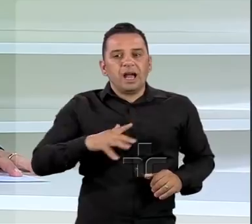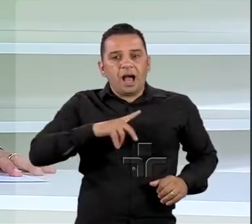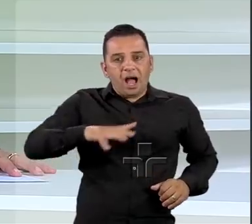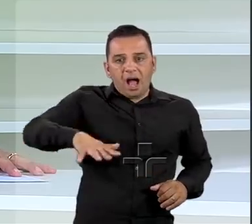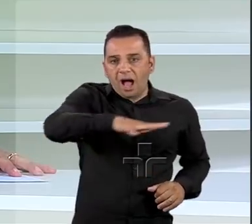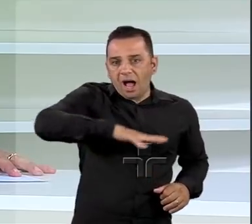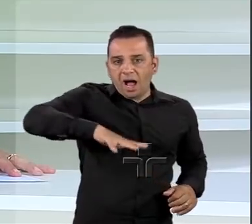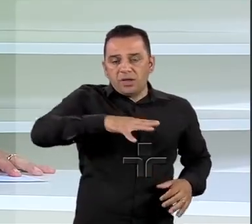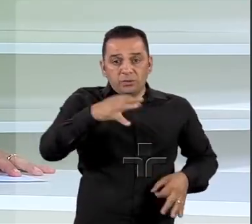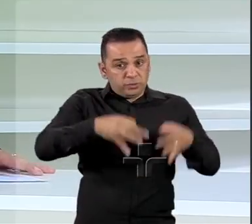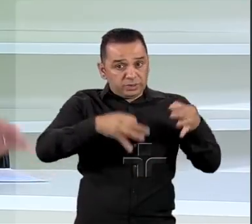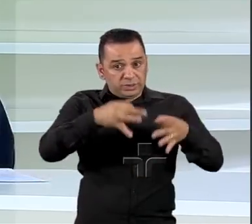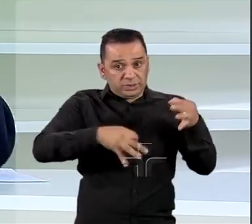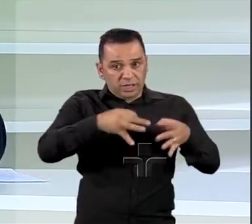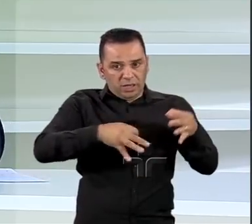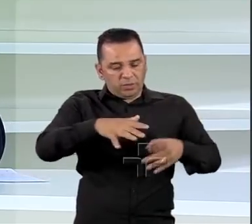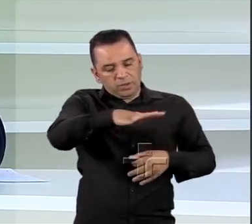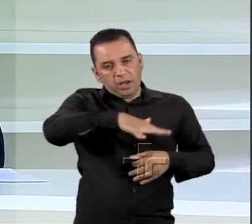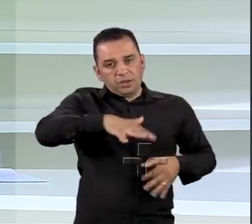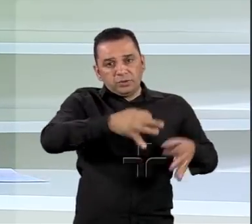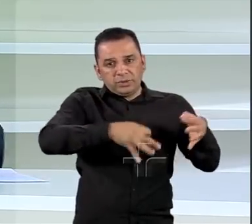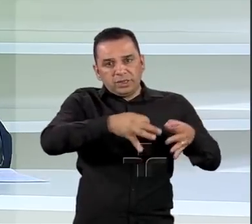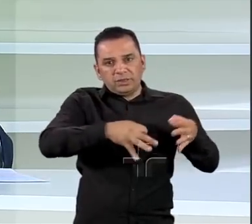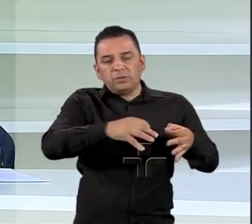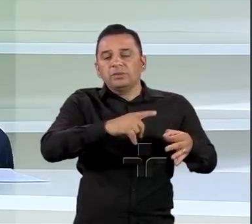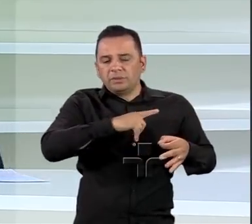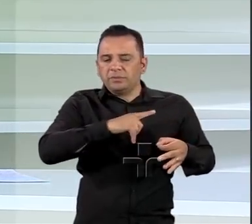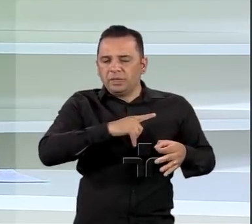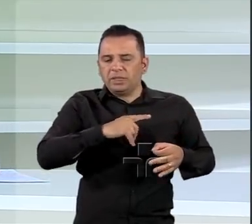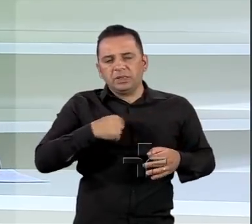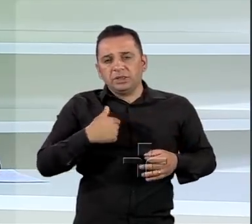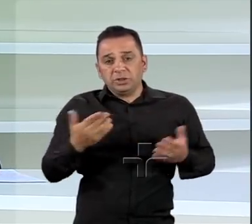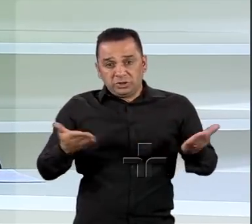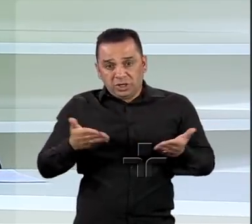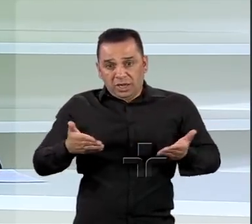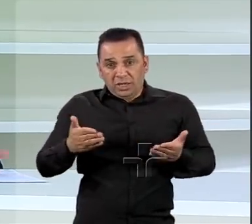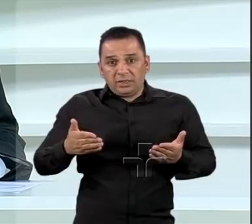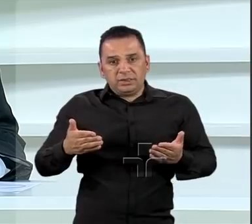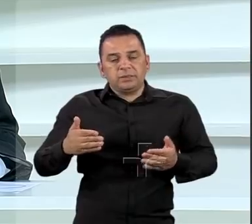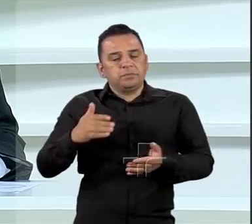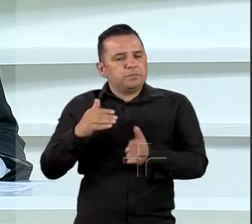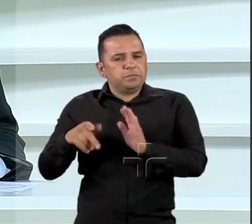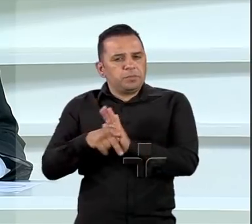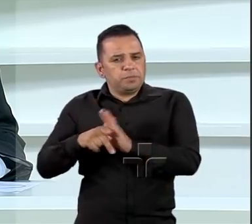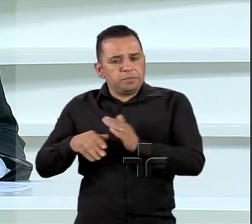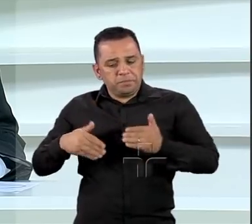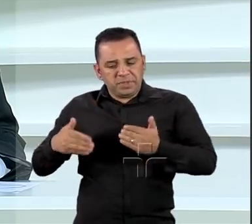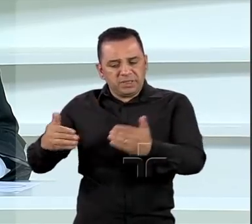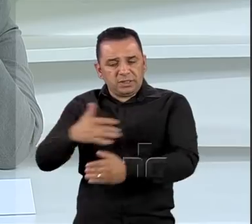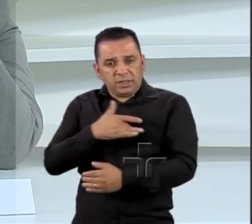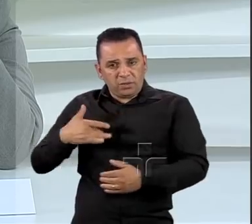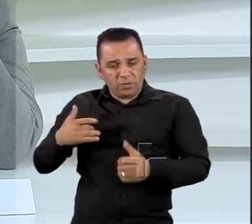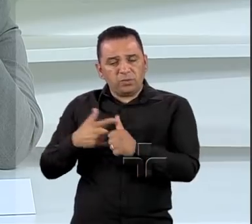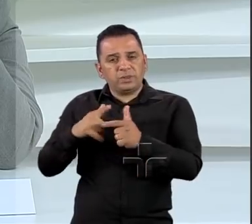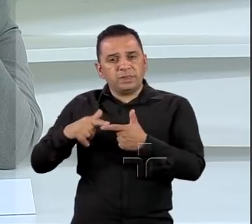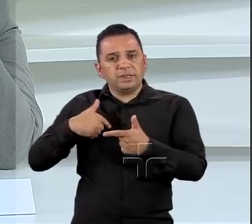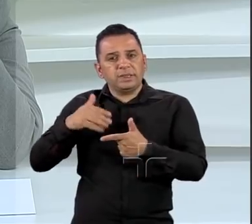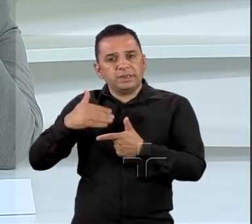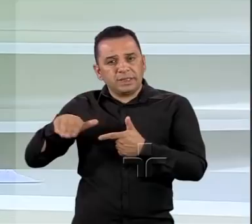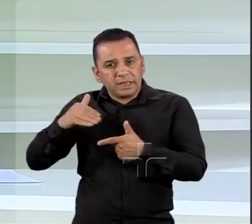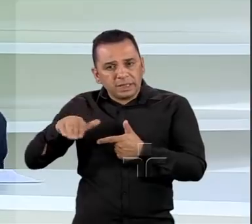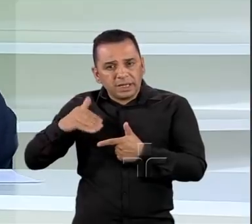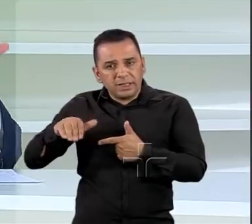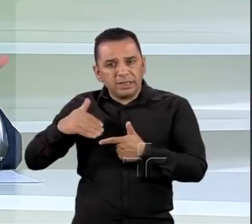para os cofres do Ministério da Saúde, Secretarias de Estado e município 7 bilhões no ano passado.